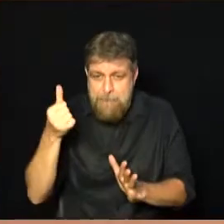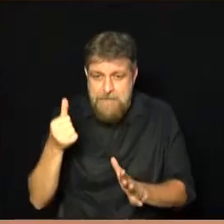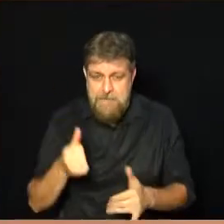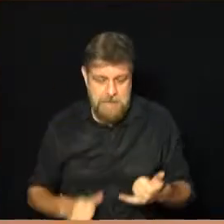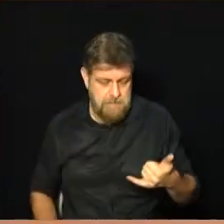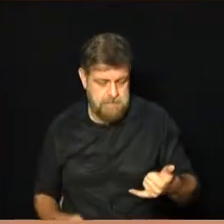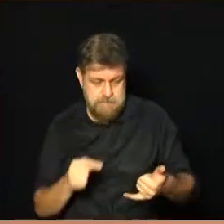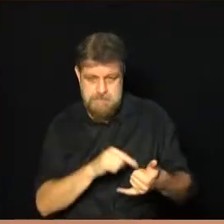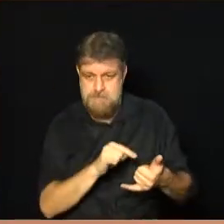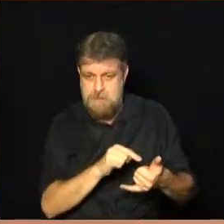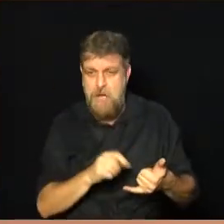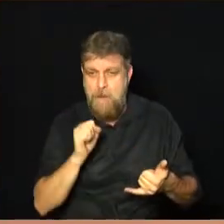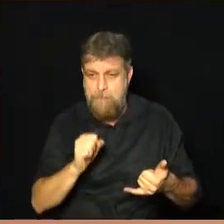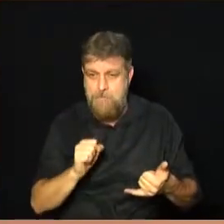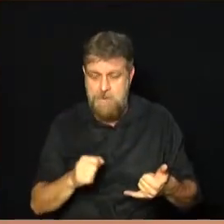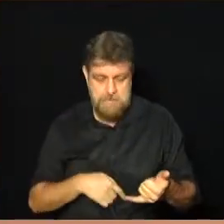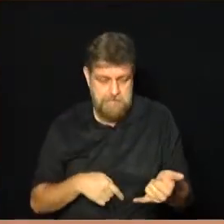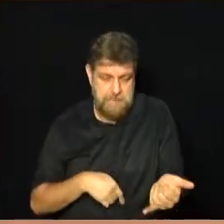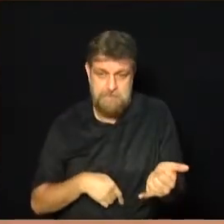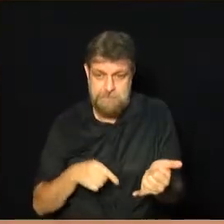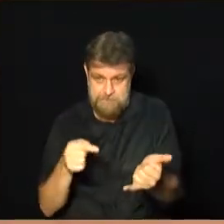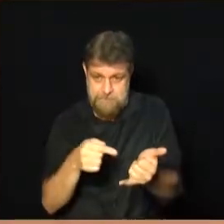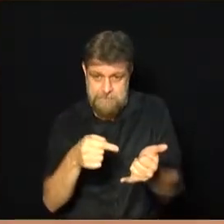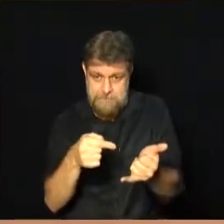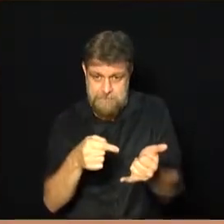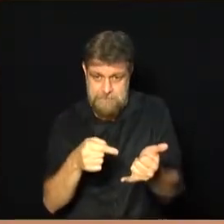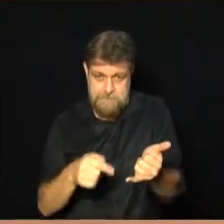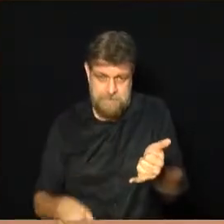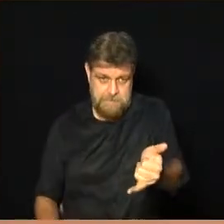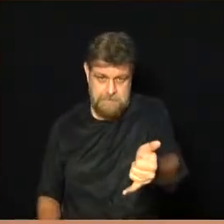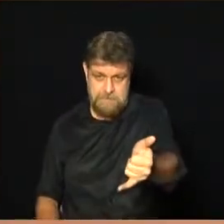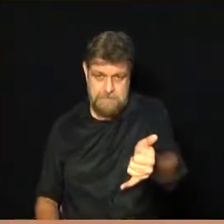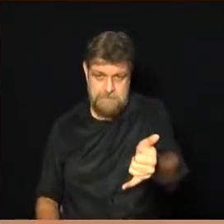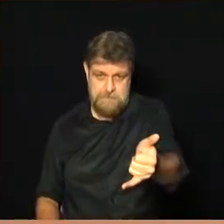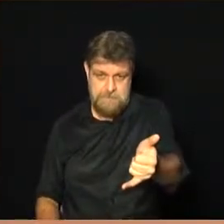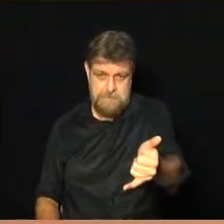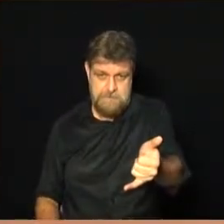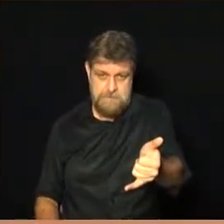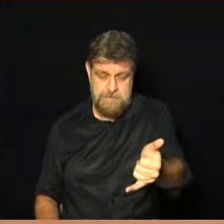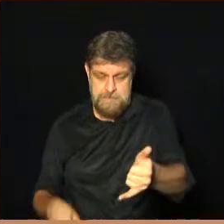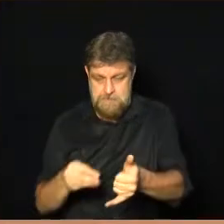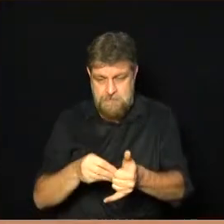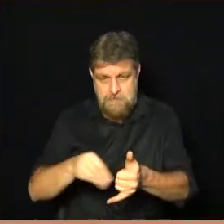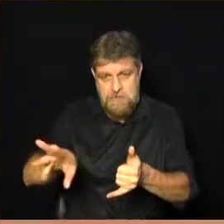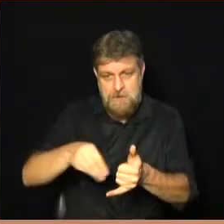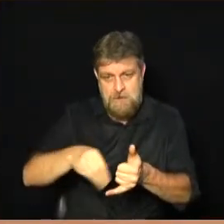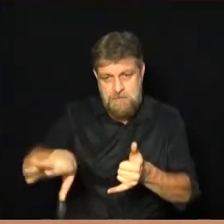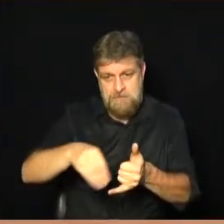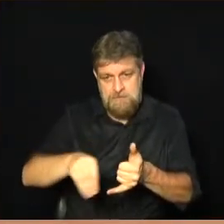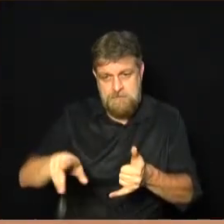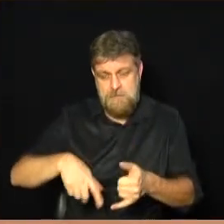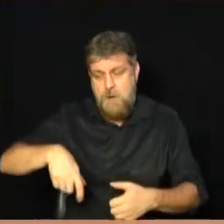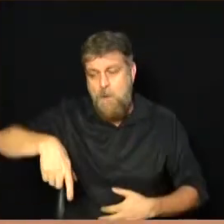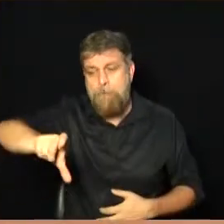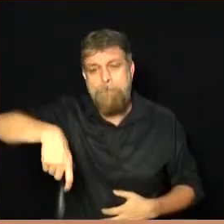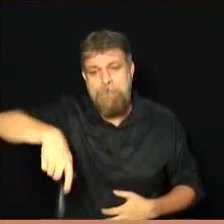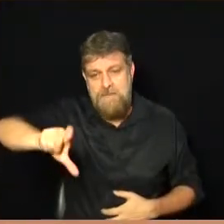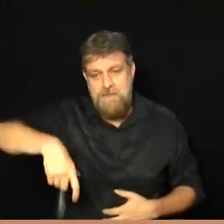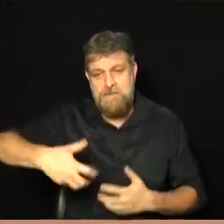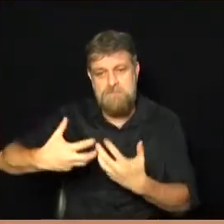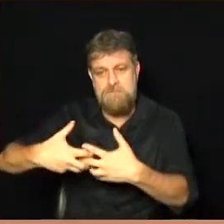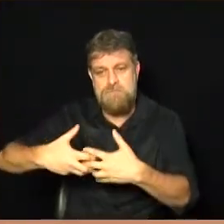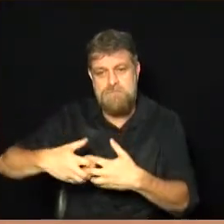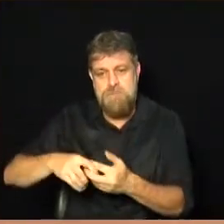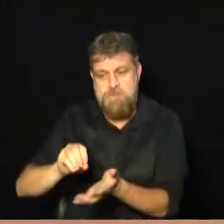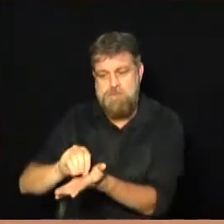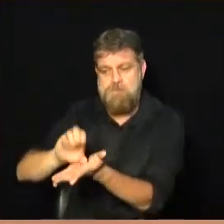que pode fazer pelo próprio celular, aquilo é transferido automaticamente para o bilhete dele, entendeu? Então,